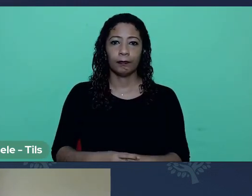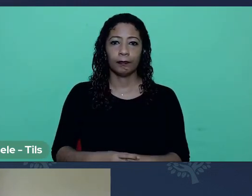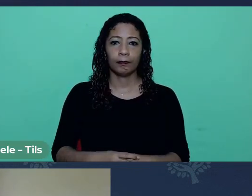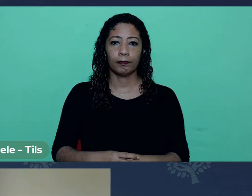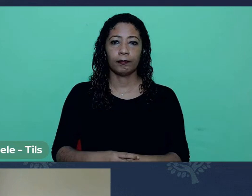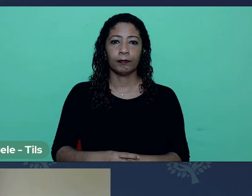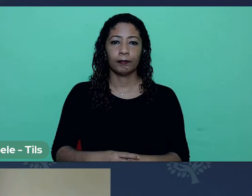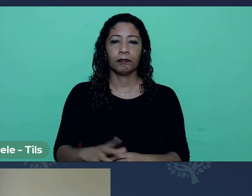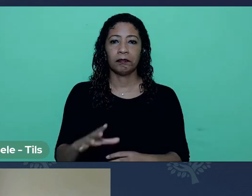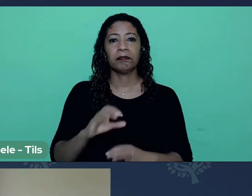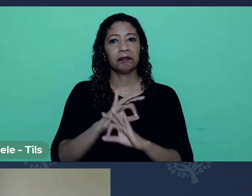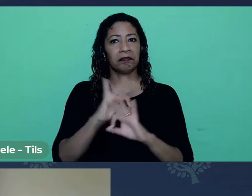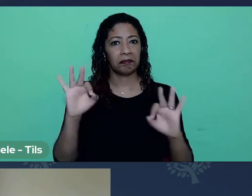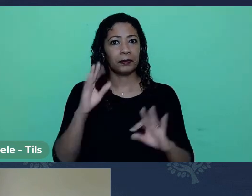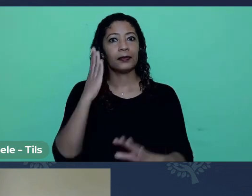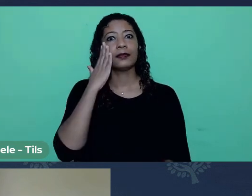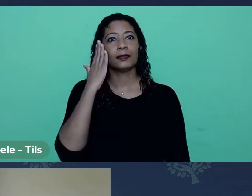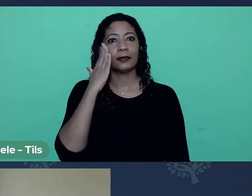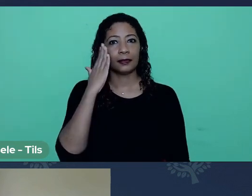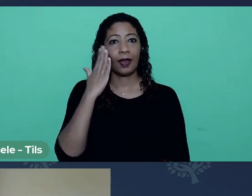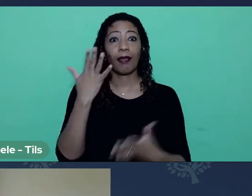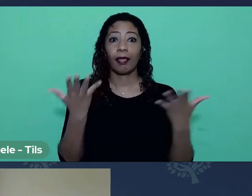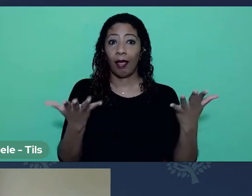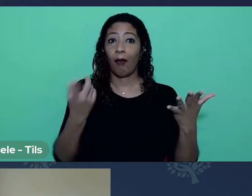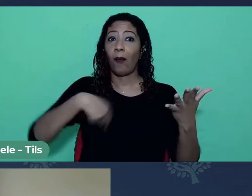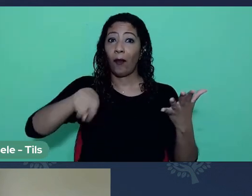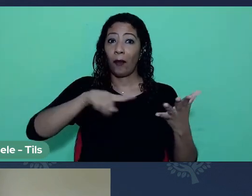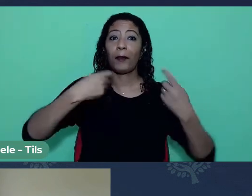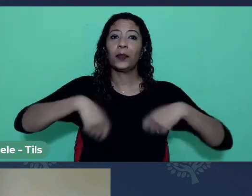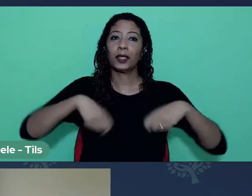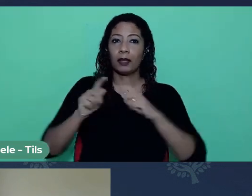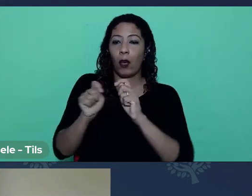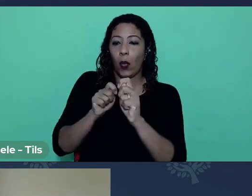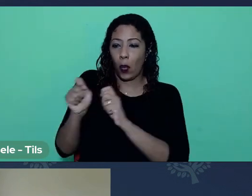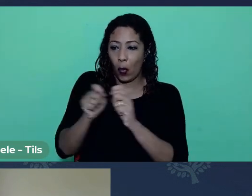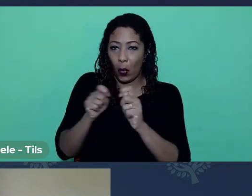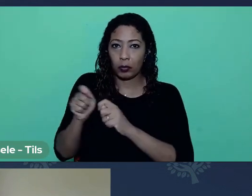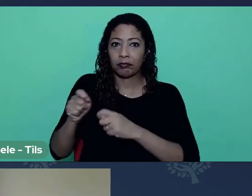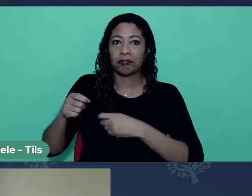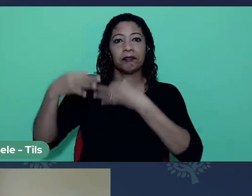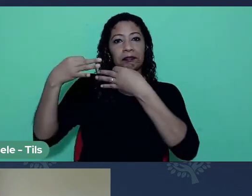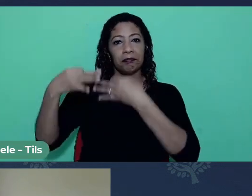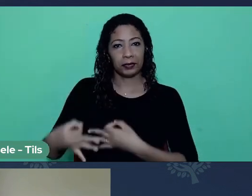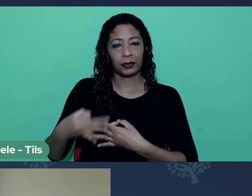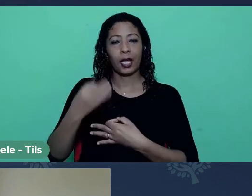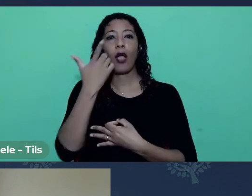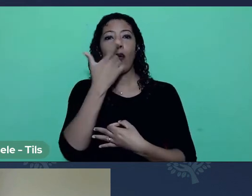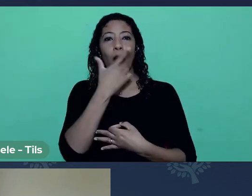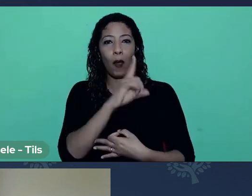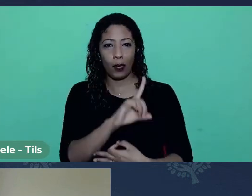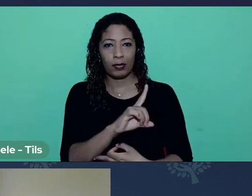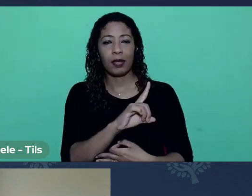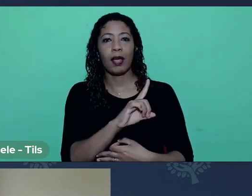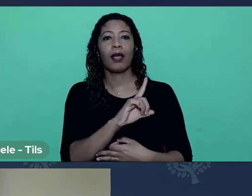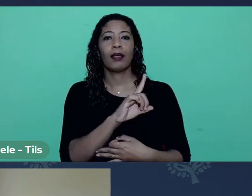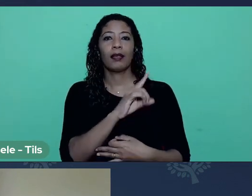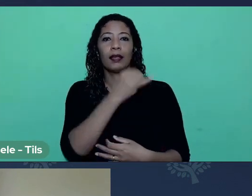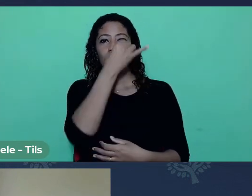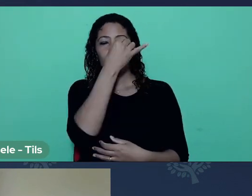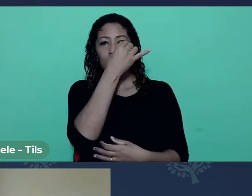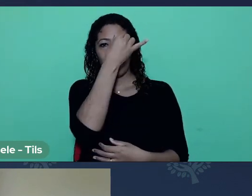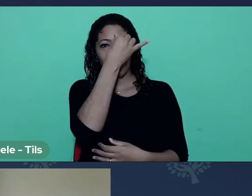Ótimo saber, né? A gente tem que manter o controle da asma adequado e assim também consegue se proteger da Covid, né? Pelo menos da forma mais